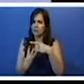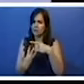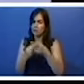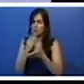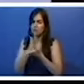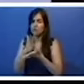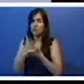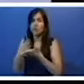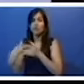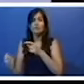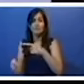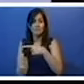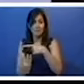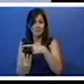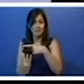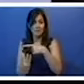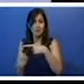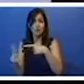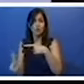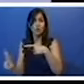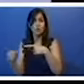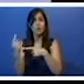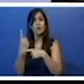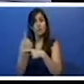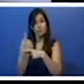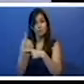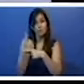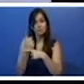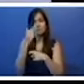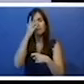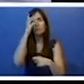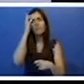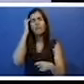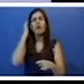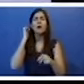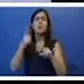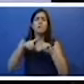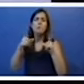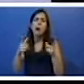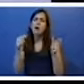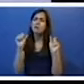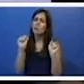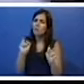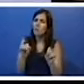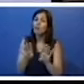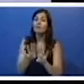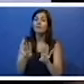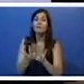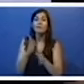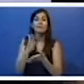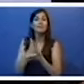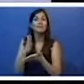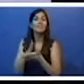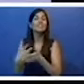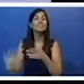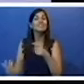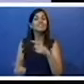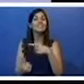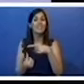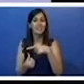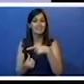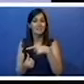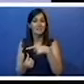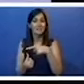três partes e Usei uma ou eu poderia dividir o hexágono em seis partes